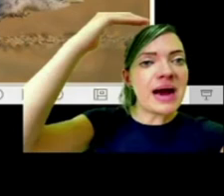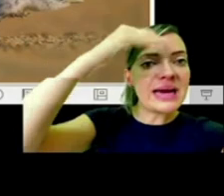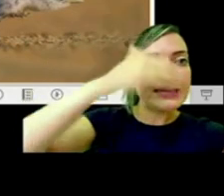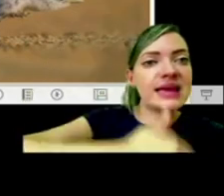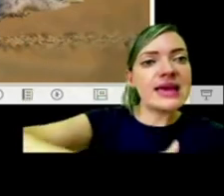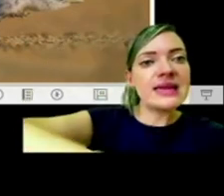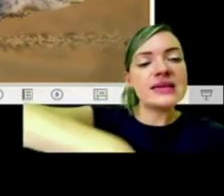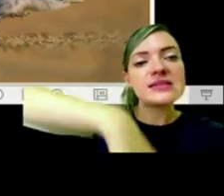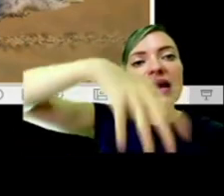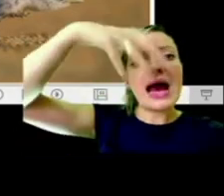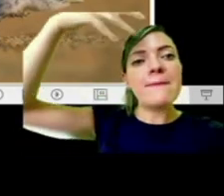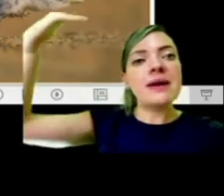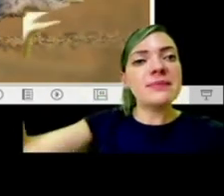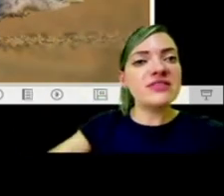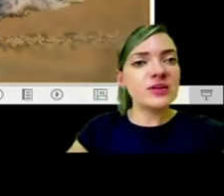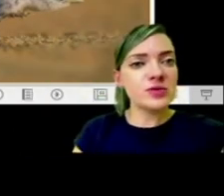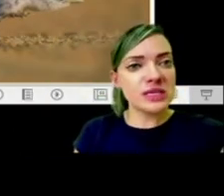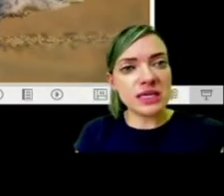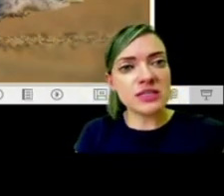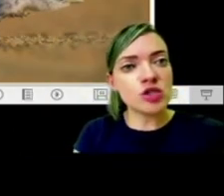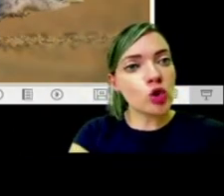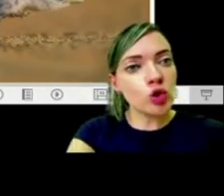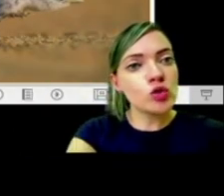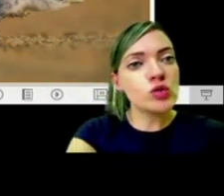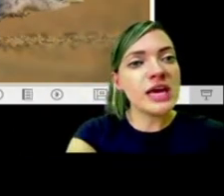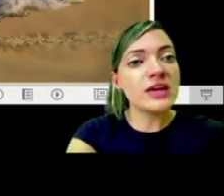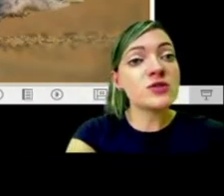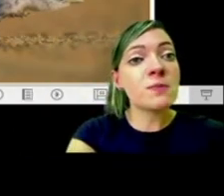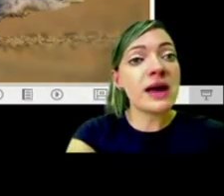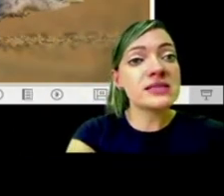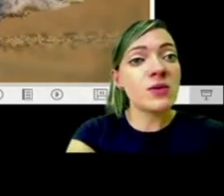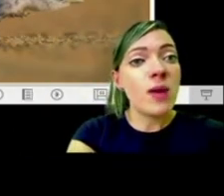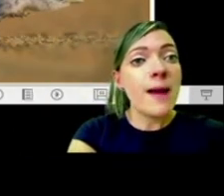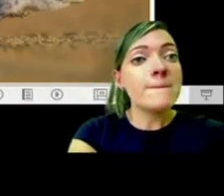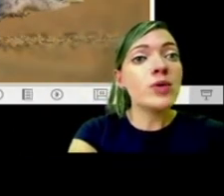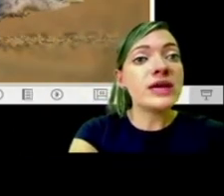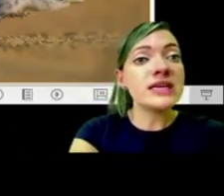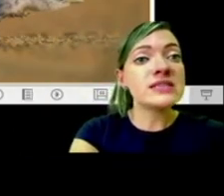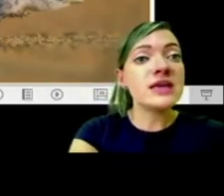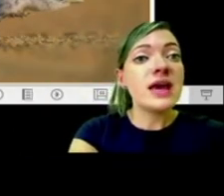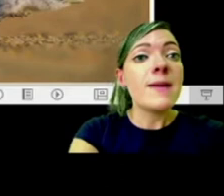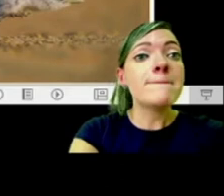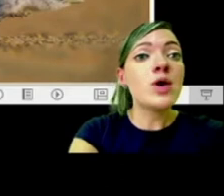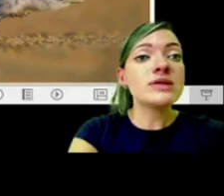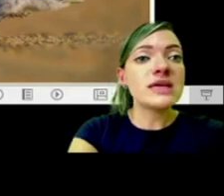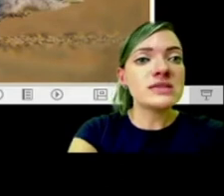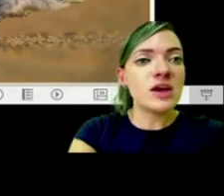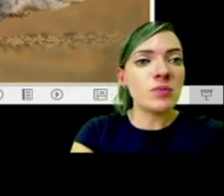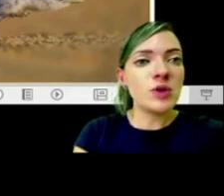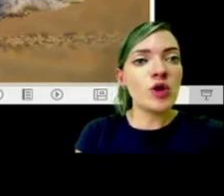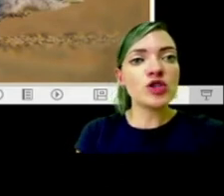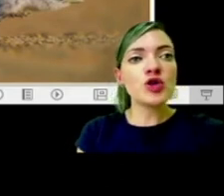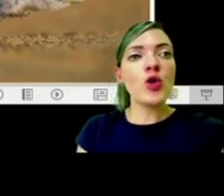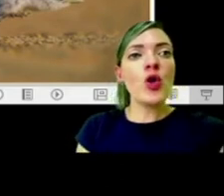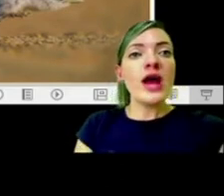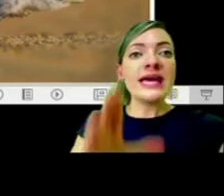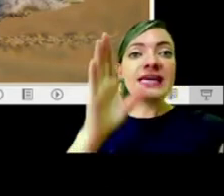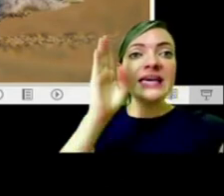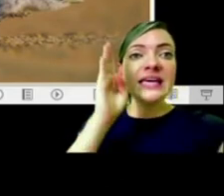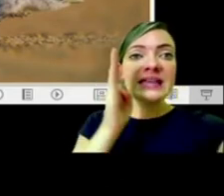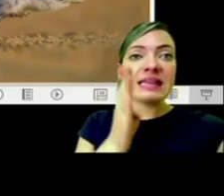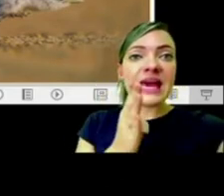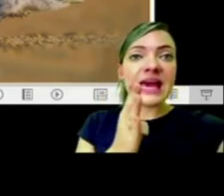de bactérias a mamíferos grandes. Todos os reinos passam por esse potencial